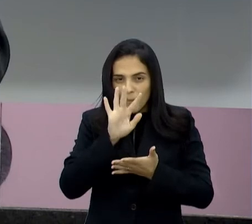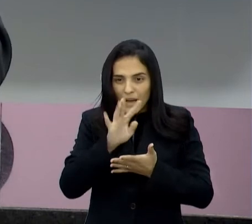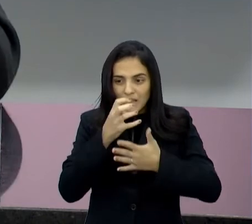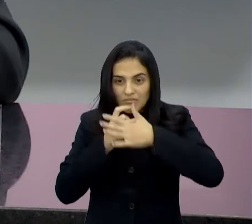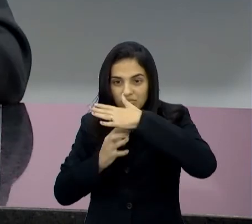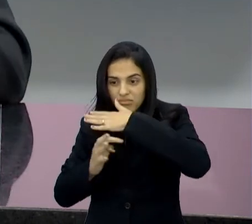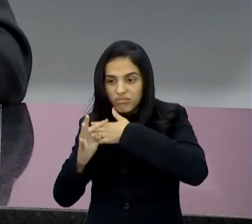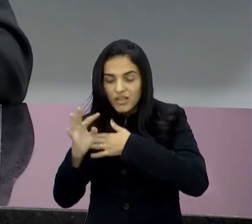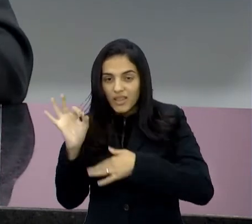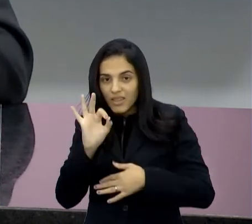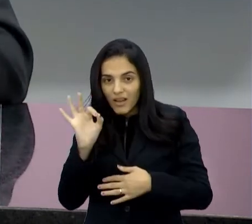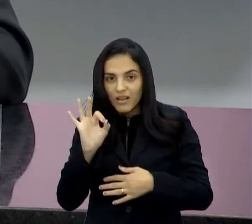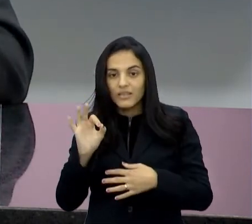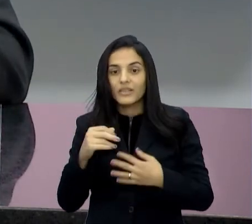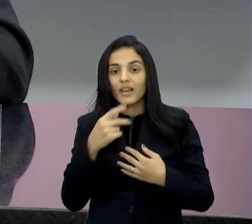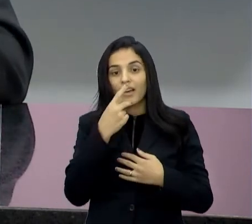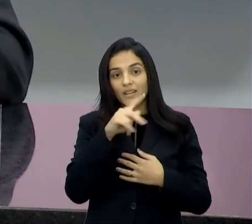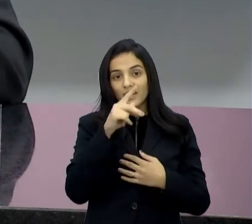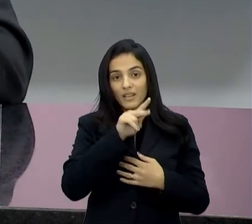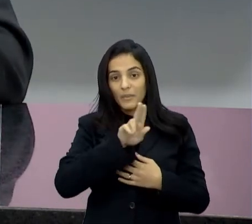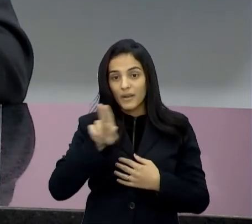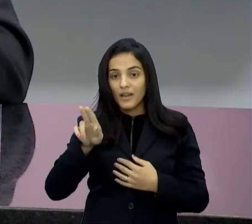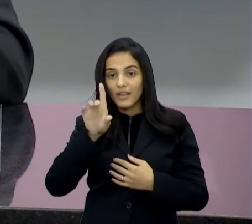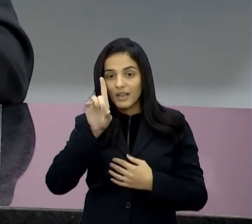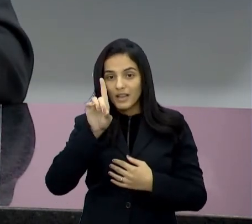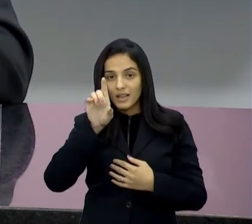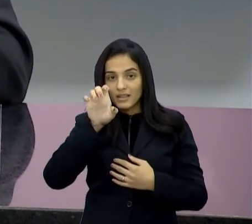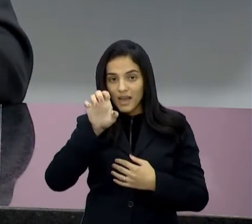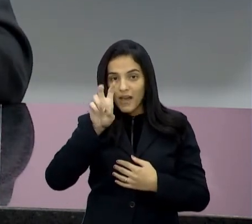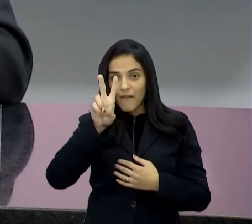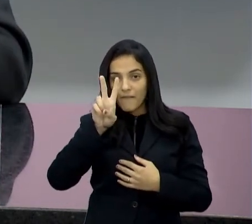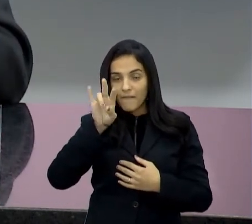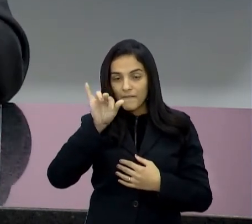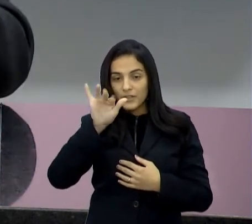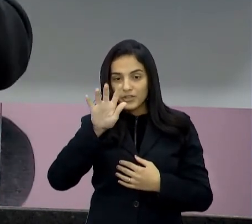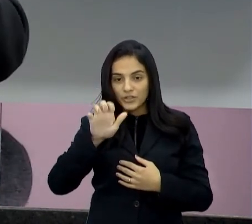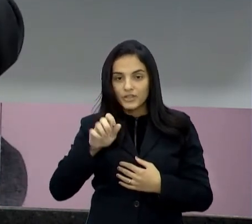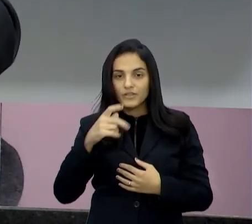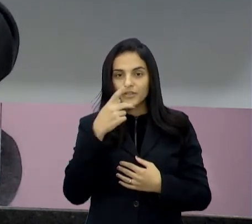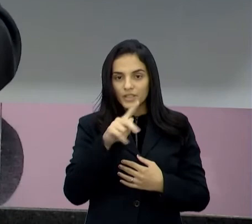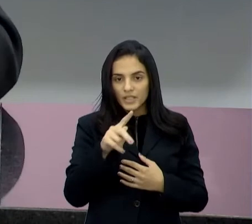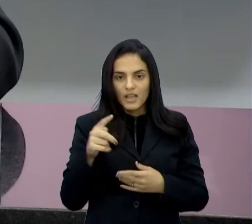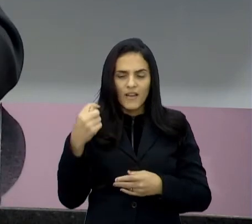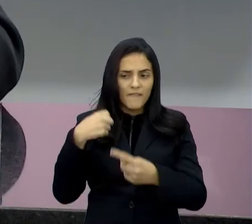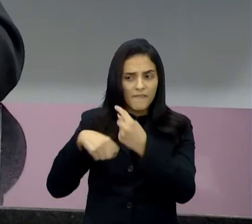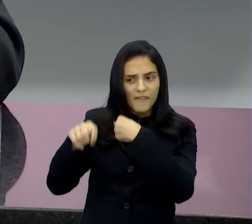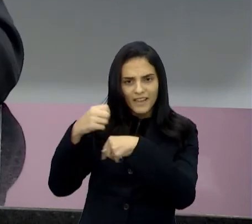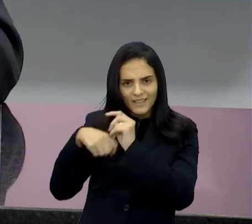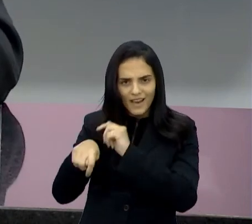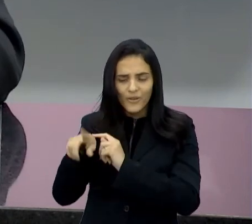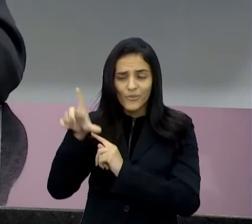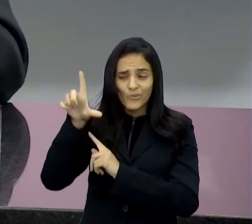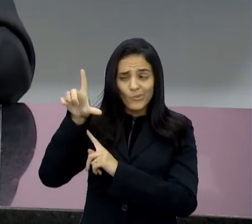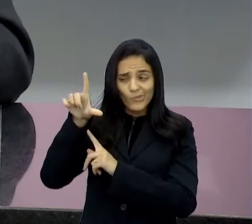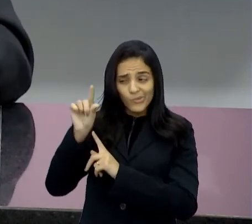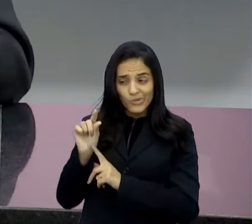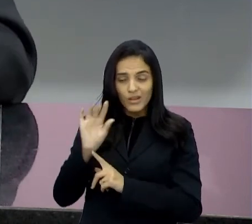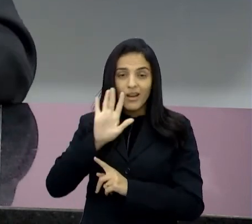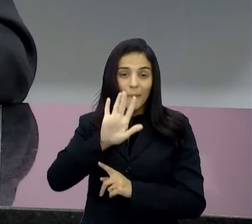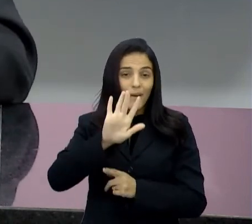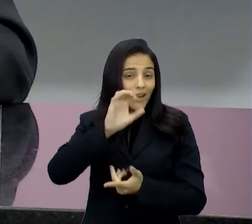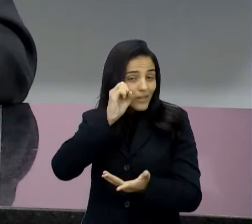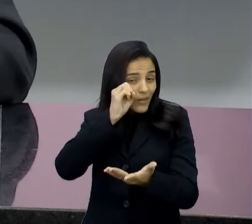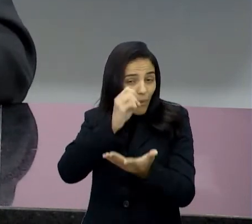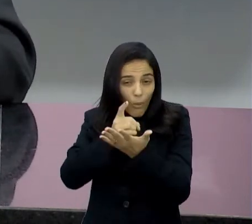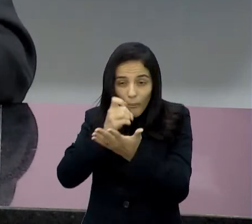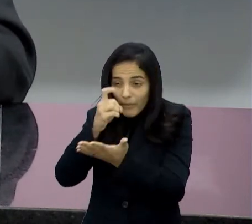exportando, aí ele está em déficit, tá? Por quê? Porque você está vendendo muito menos e está comprando muita